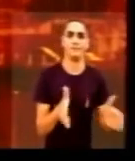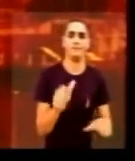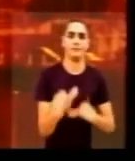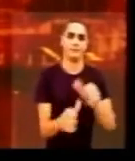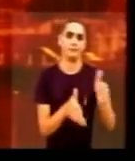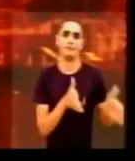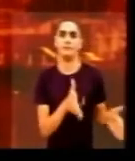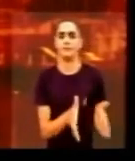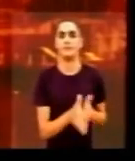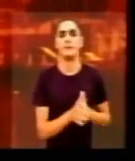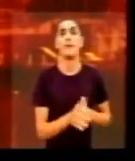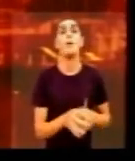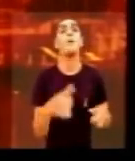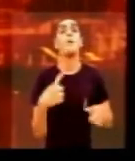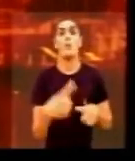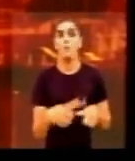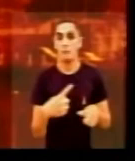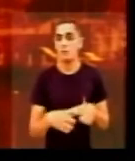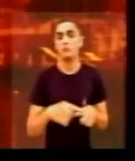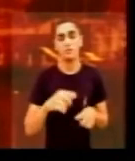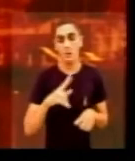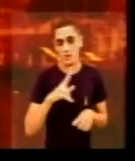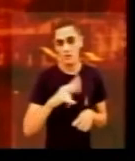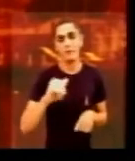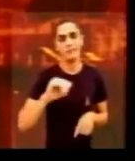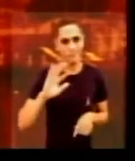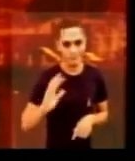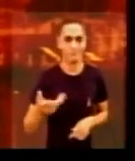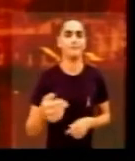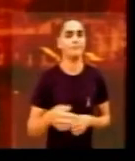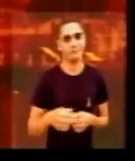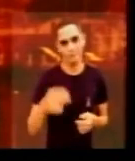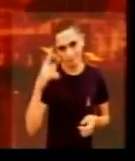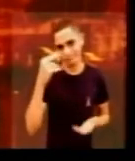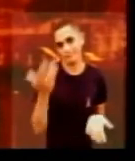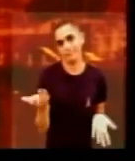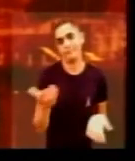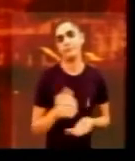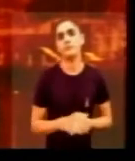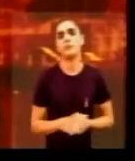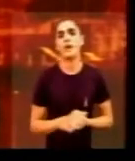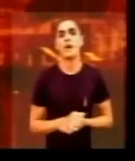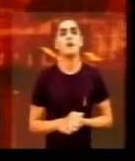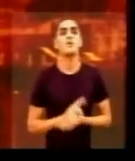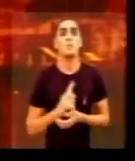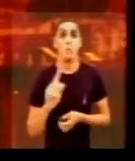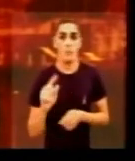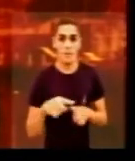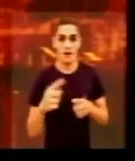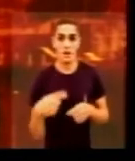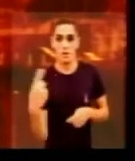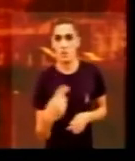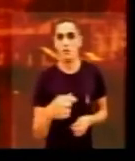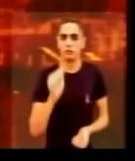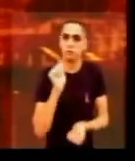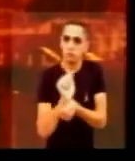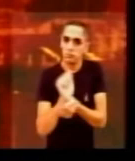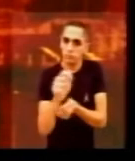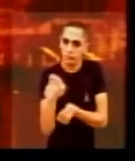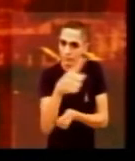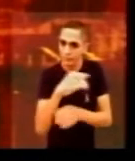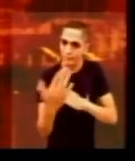Nós esperamos, com a colaboração da população e das atividades que nós